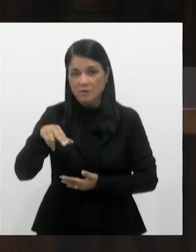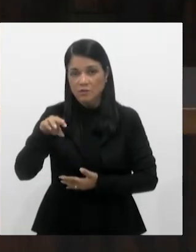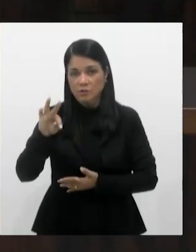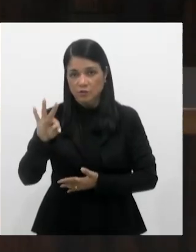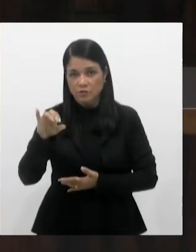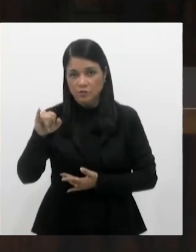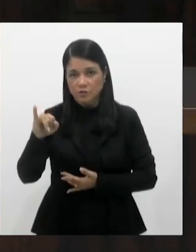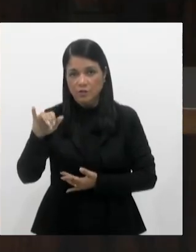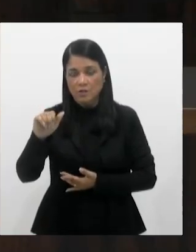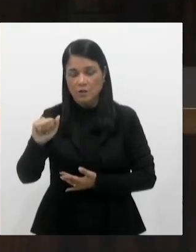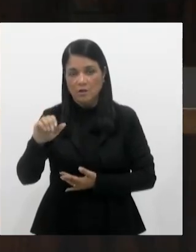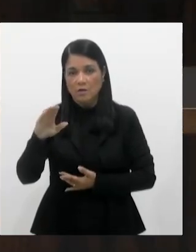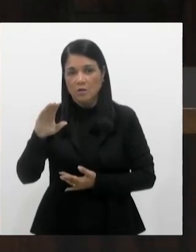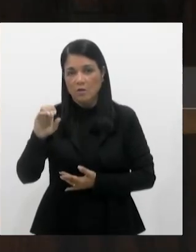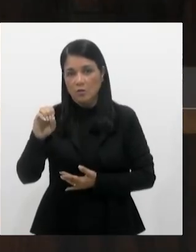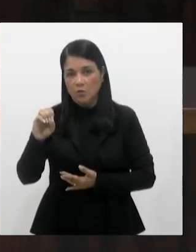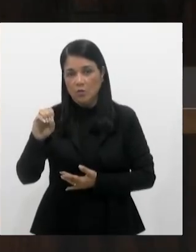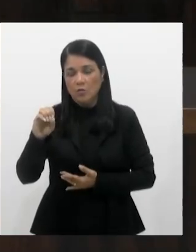Rivaroxabana,